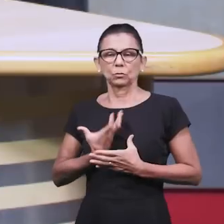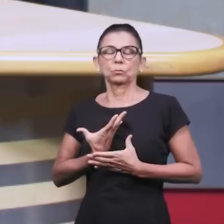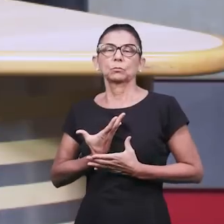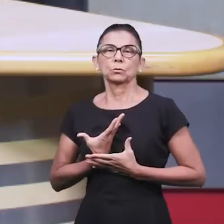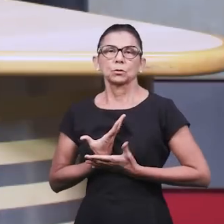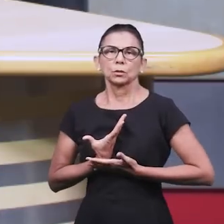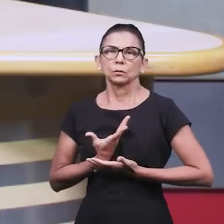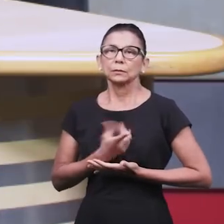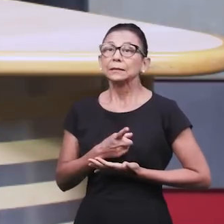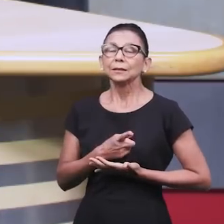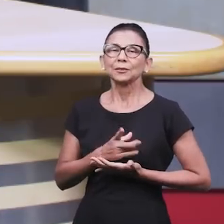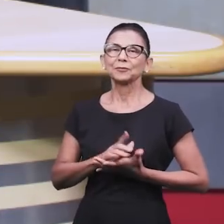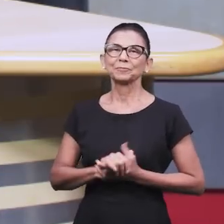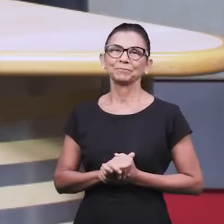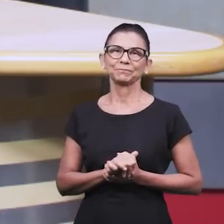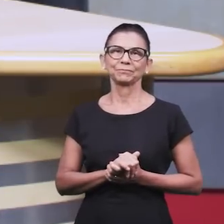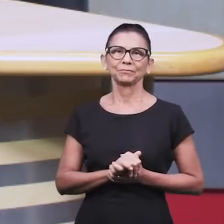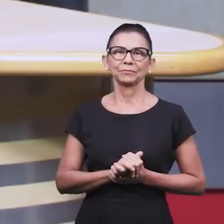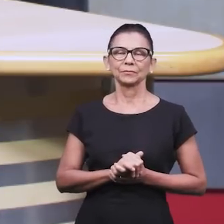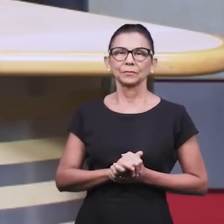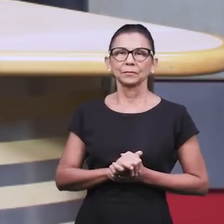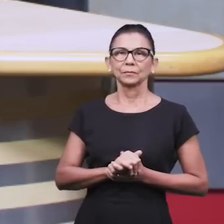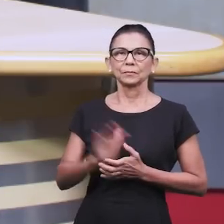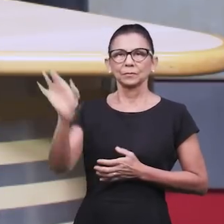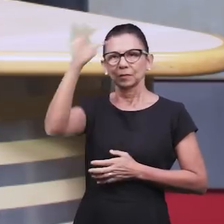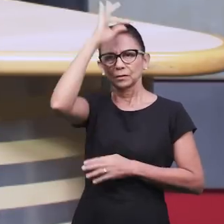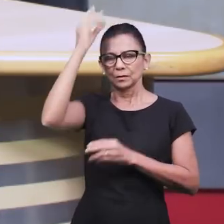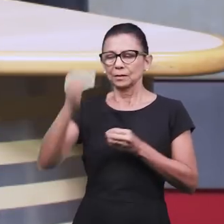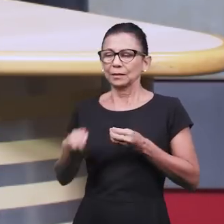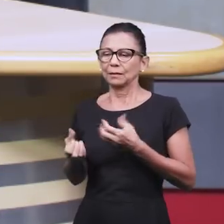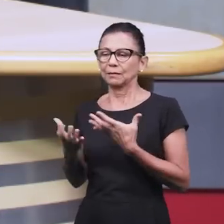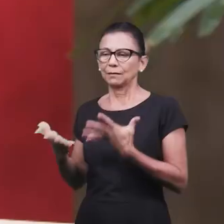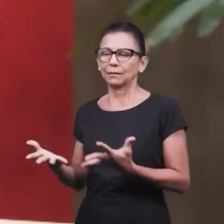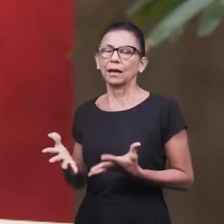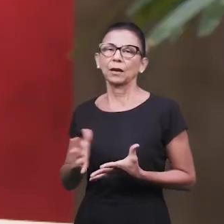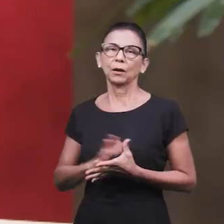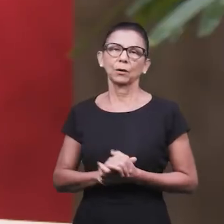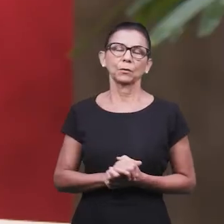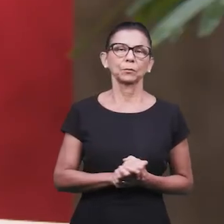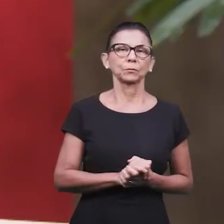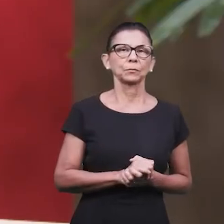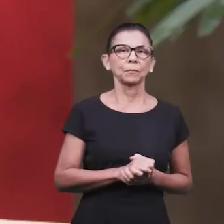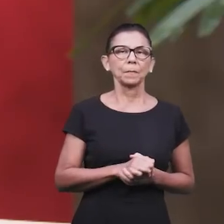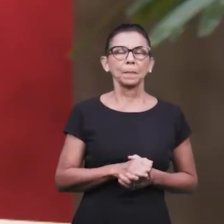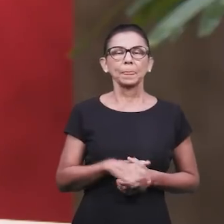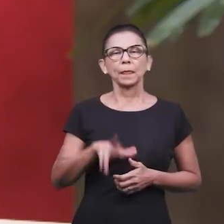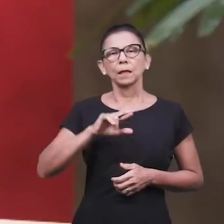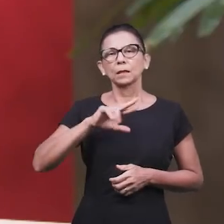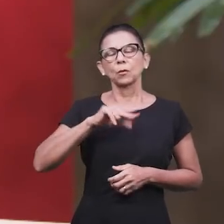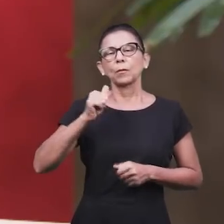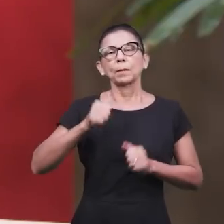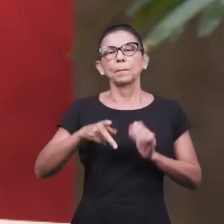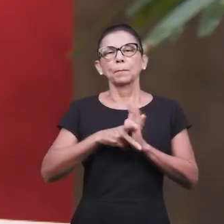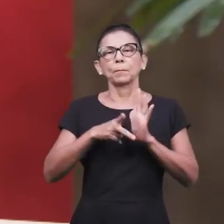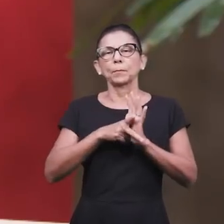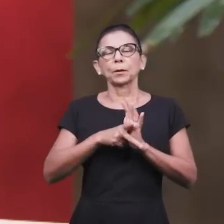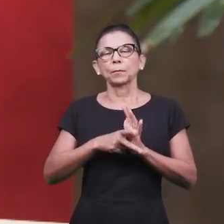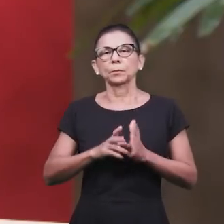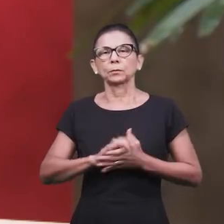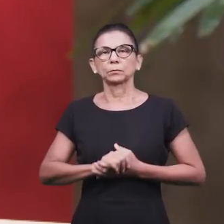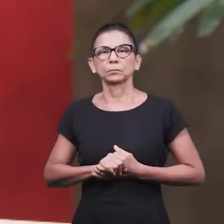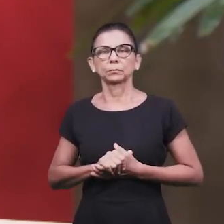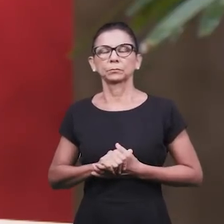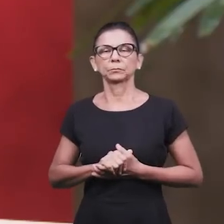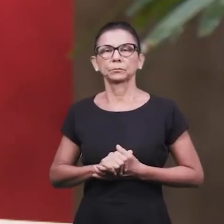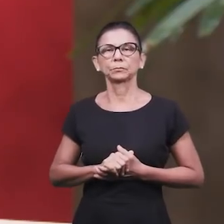é criada no homem, ela é dada ao homem. Então ela não é do homem, não é própria do homem, foi dada a ele.